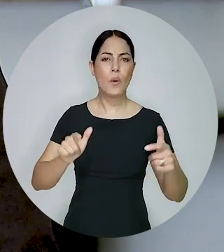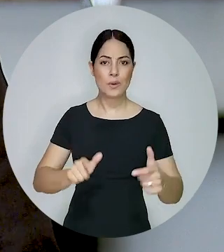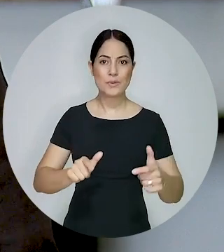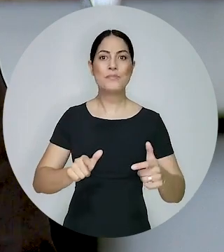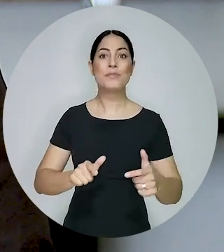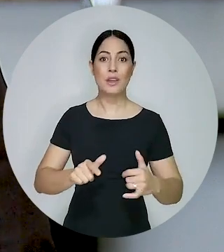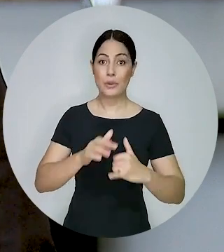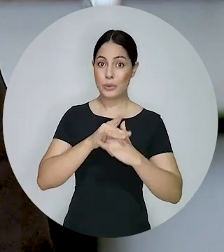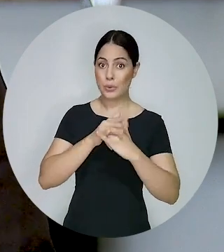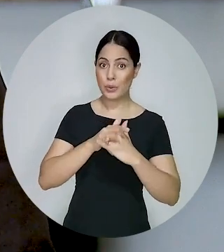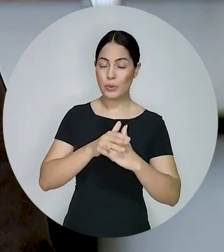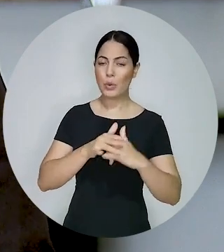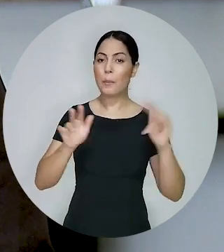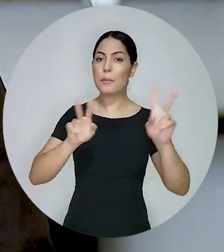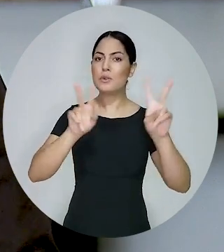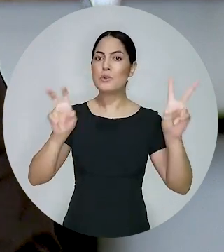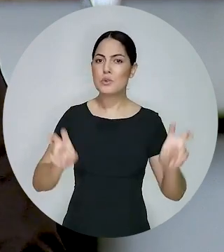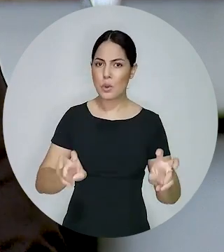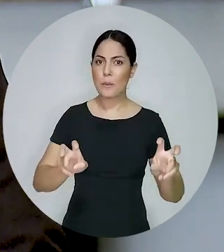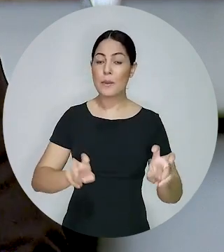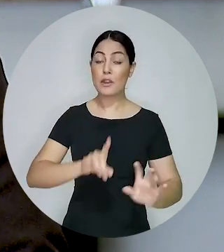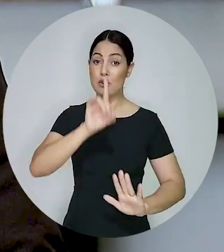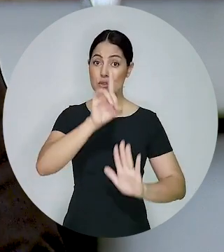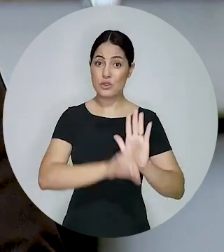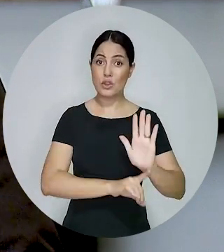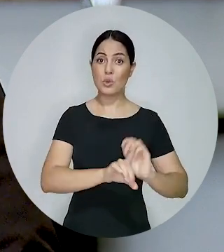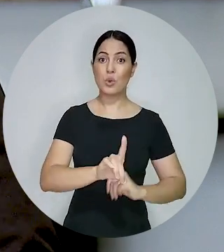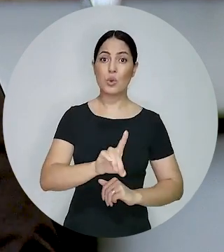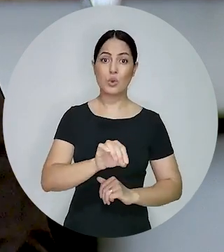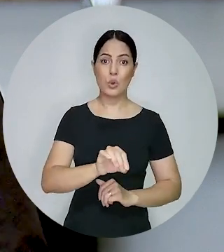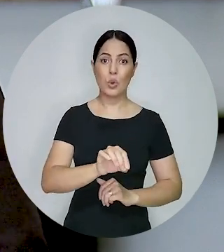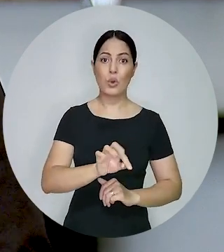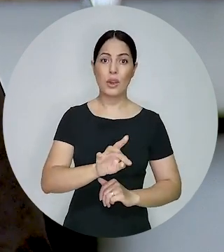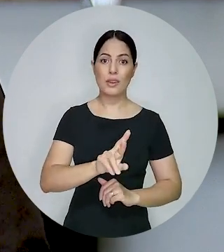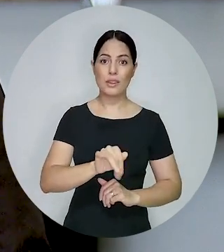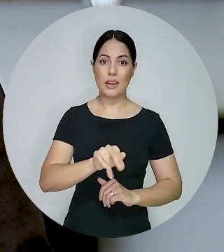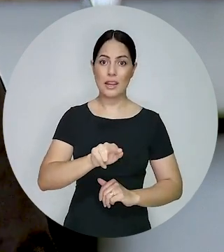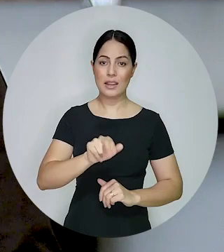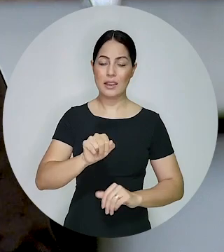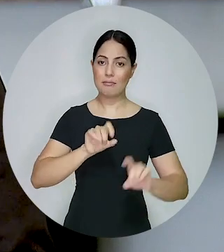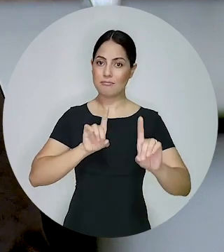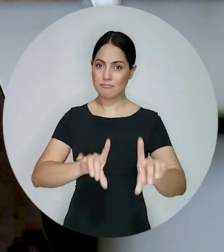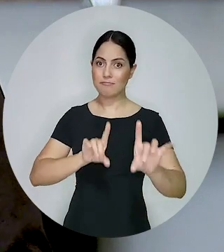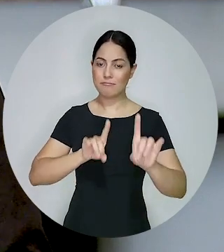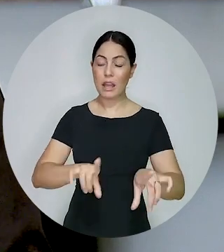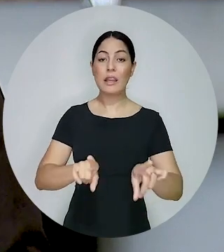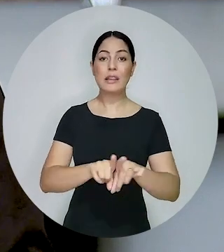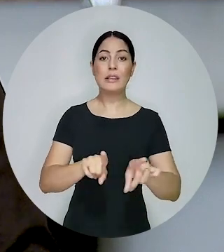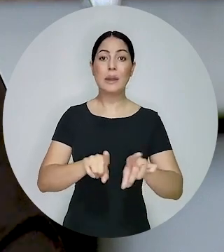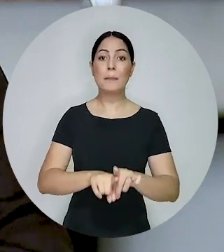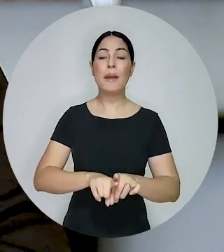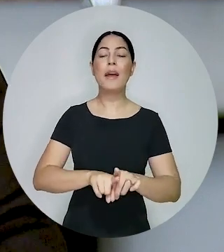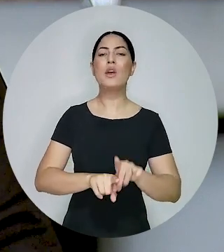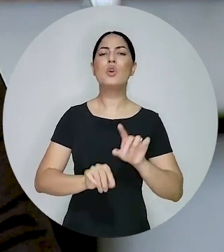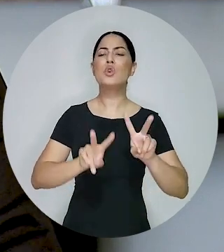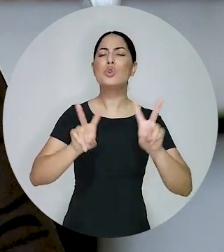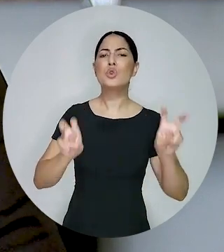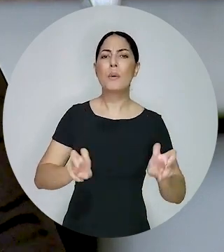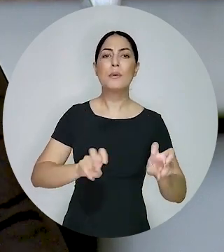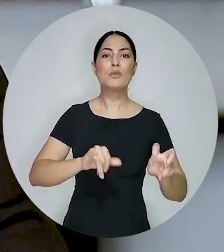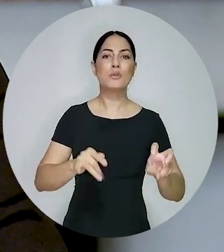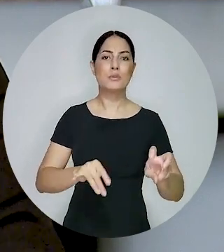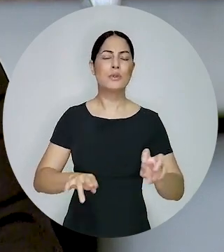Ordem mais um webinar voltado a temas controvertidos na doutrina e jurisprudência. O debate, desta vez, tratou